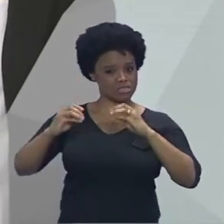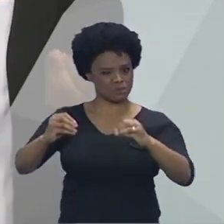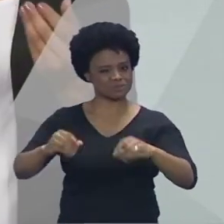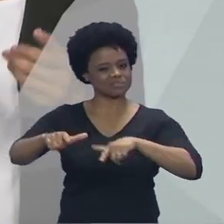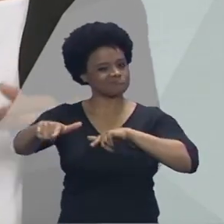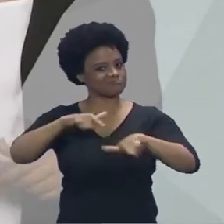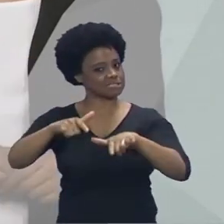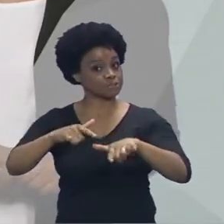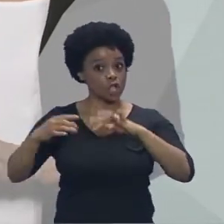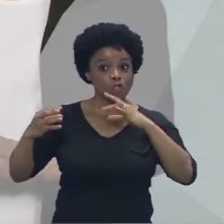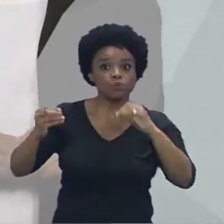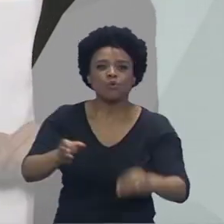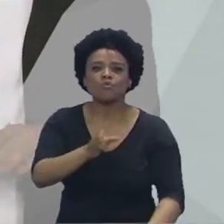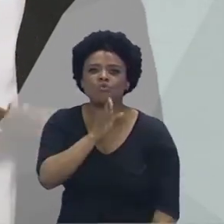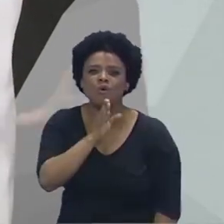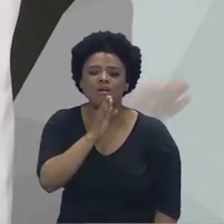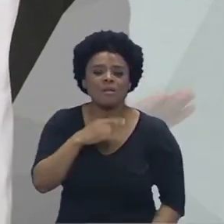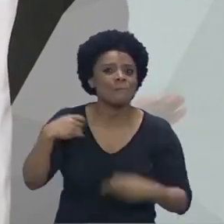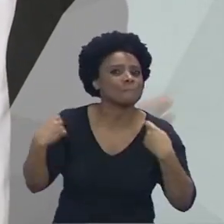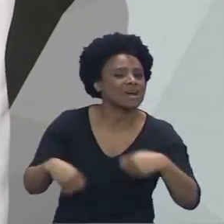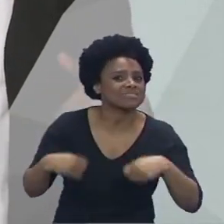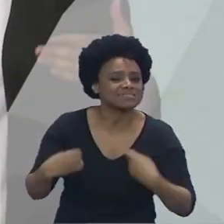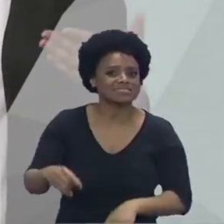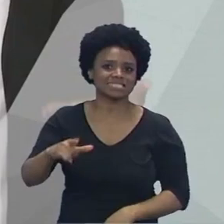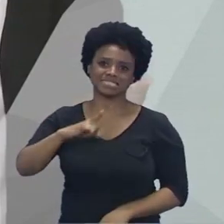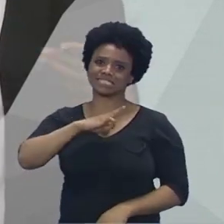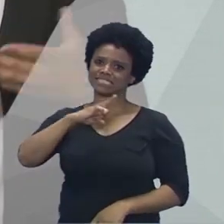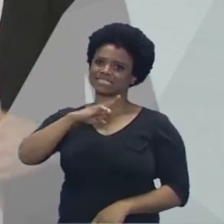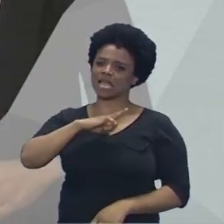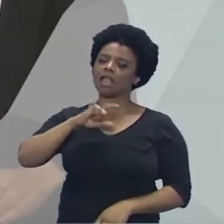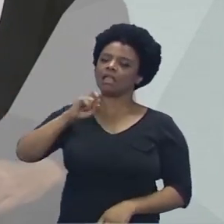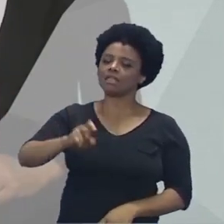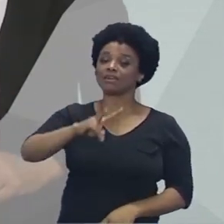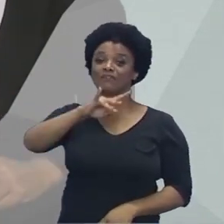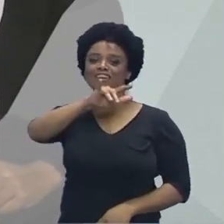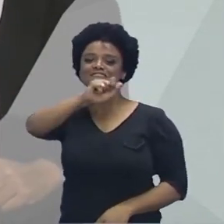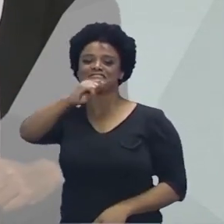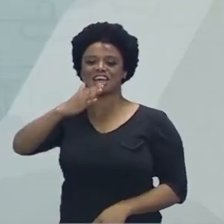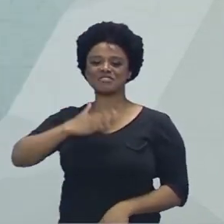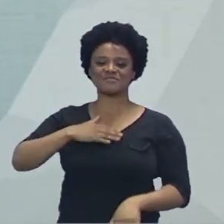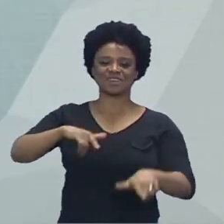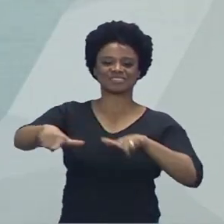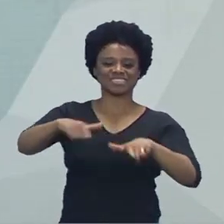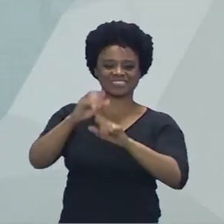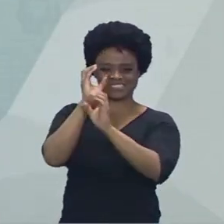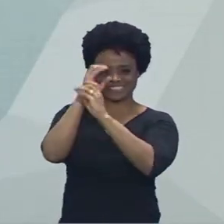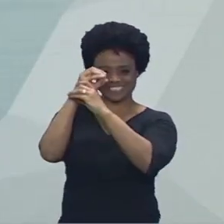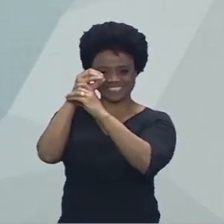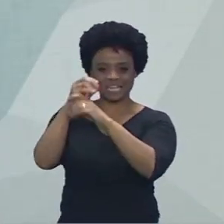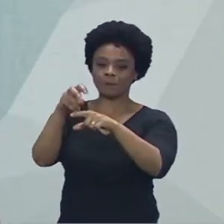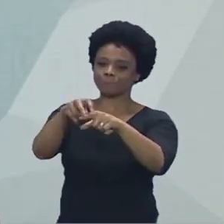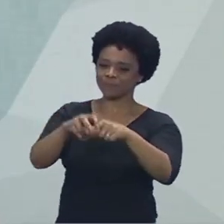é fundamental no meu cotidiano. Diria até que são as vigas do meu trabalho como engenheira. Por isso,